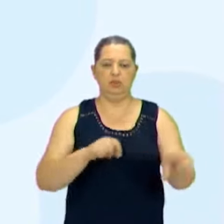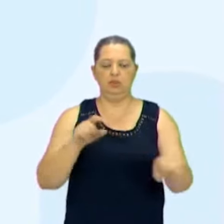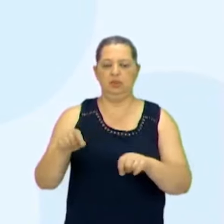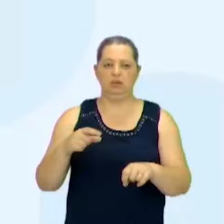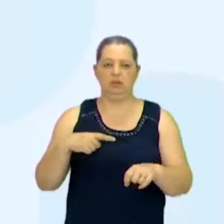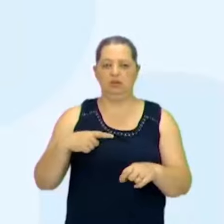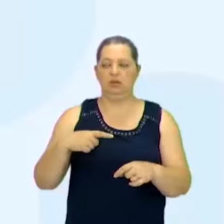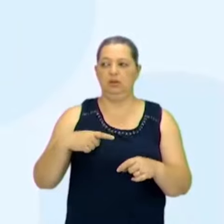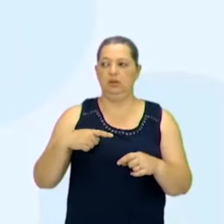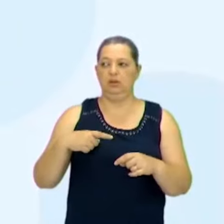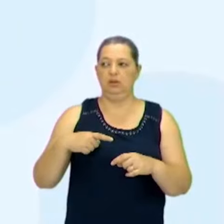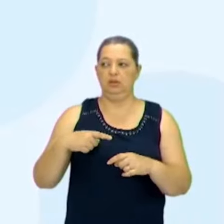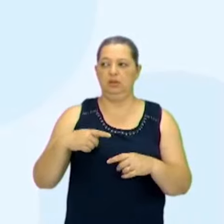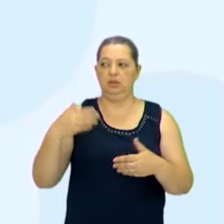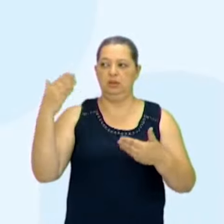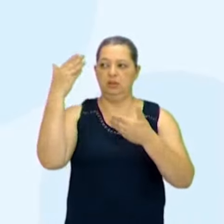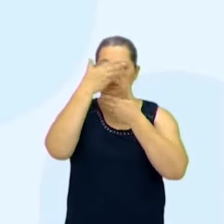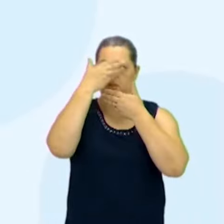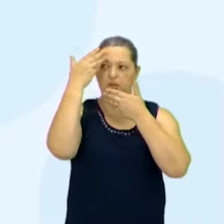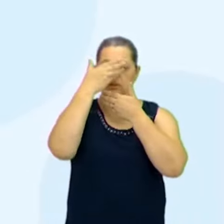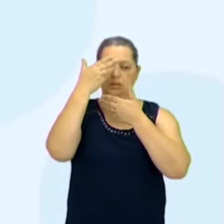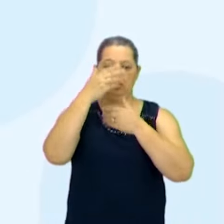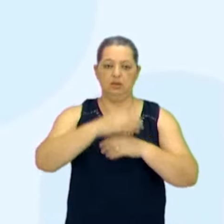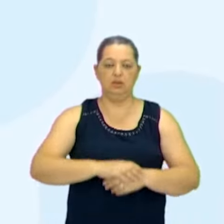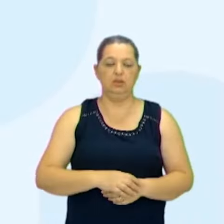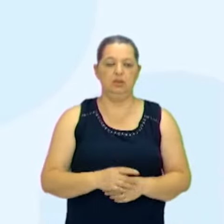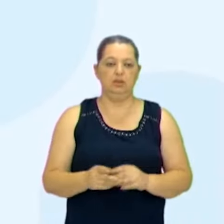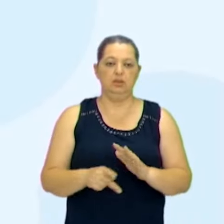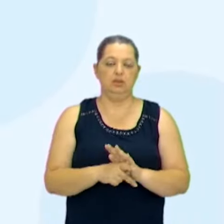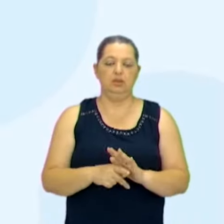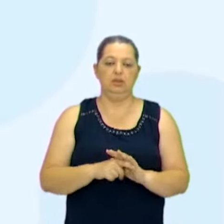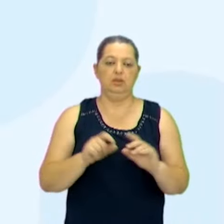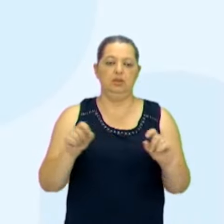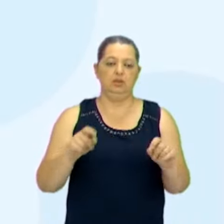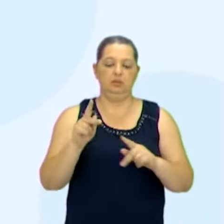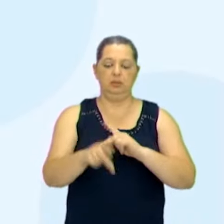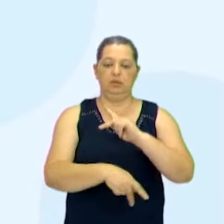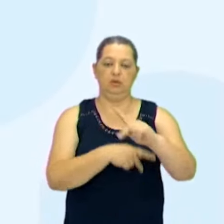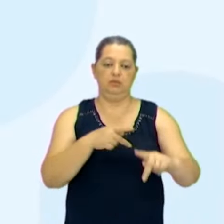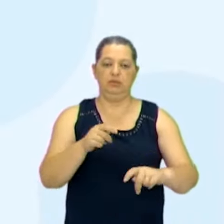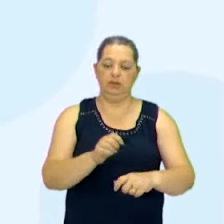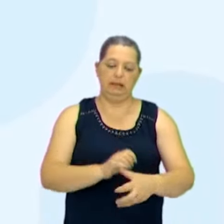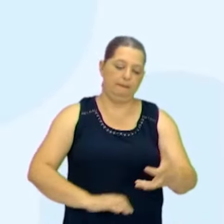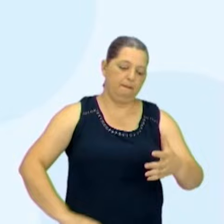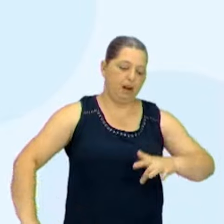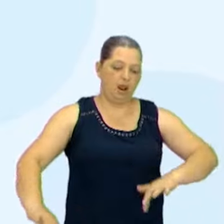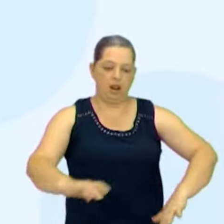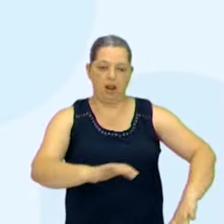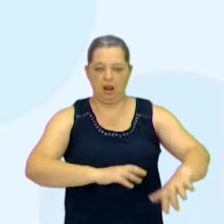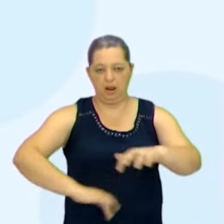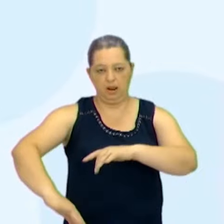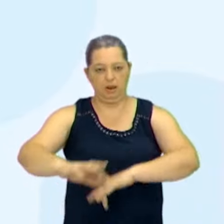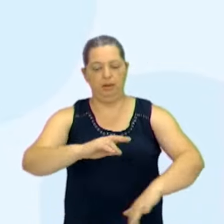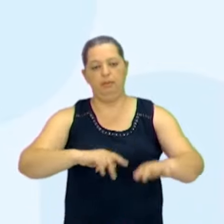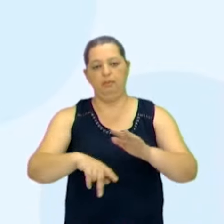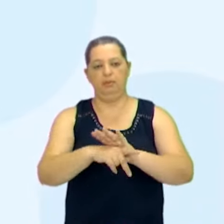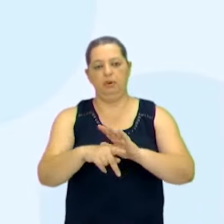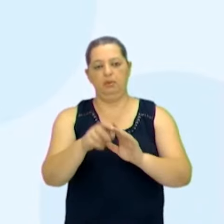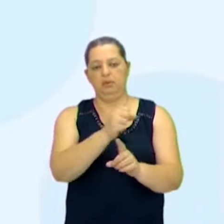o terrorismo comunal, que são conflitos desordenados entre a população civil e milícias da mesma